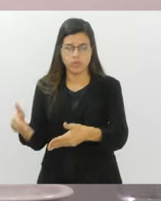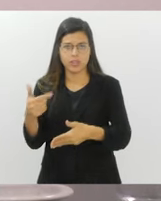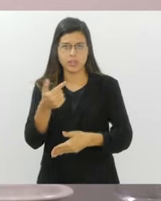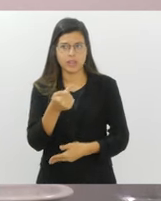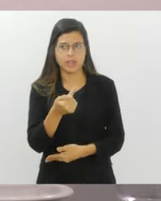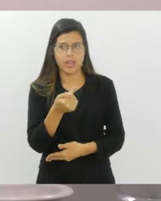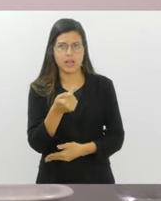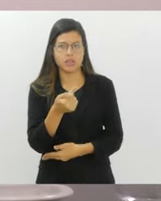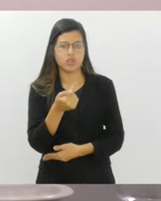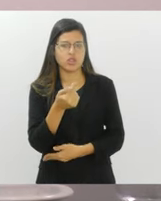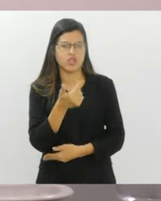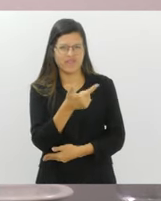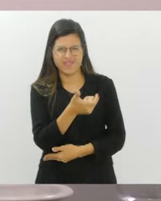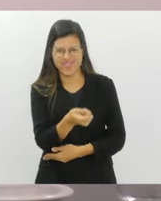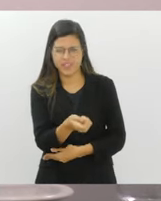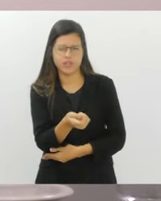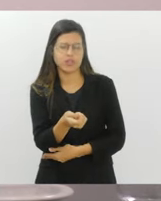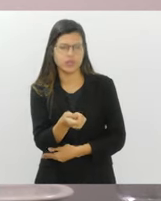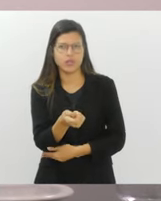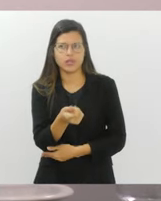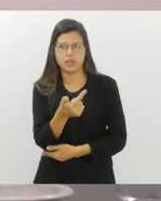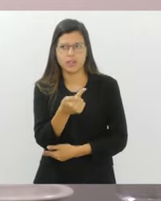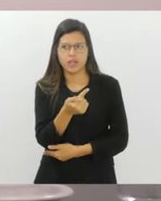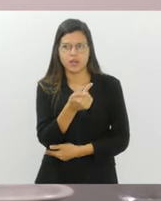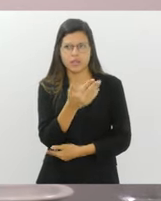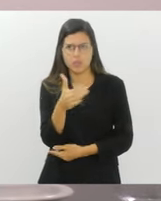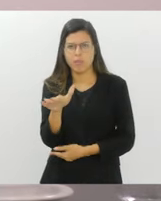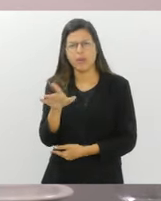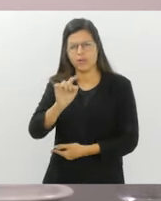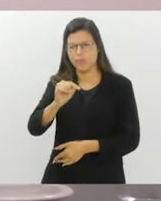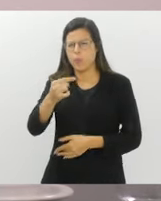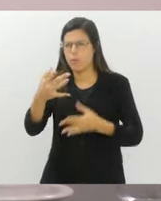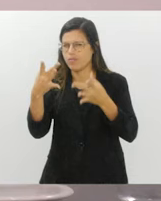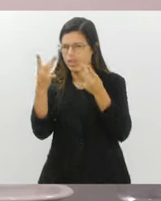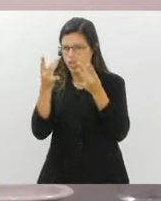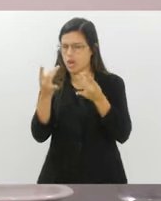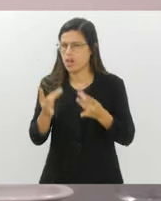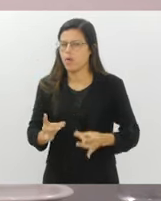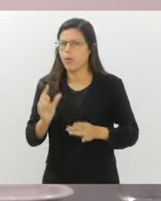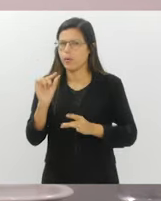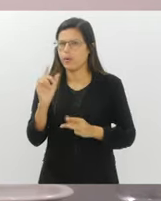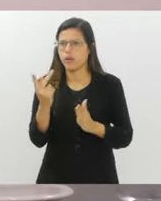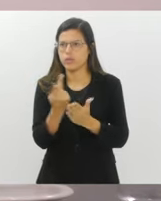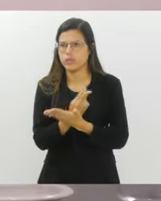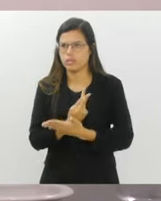7:30. Aí no decorrer, quando eu for falar, eu vou detalhar o que aconteceu. Tá bom.